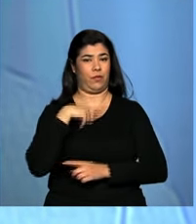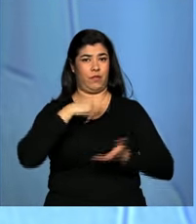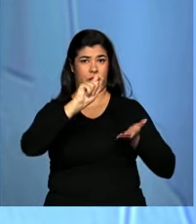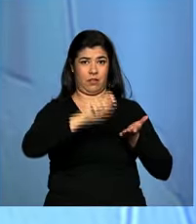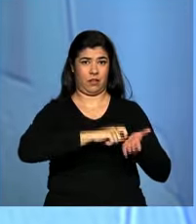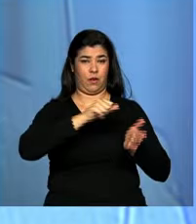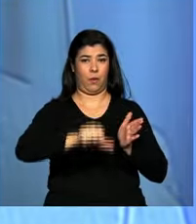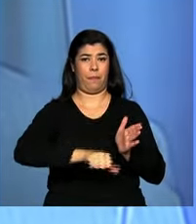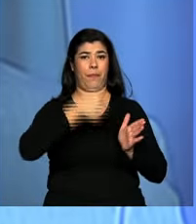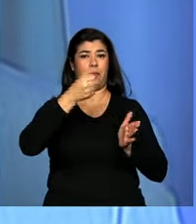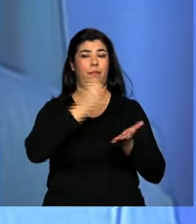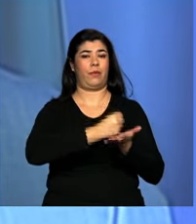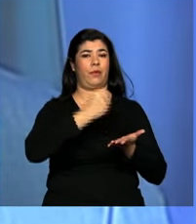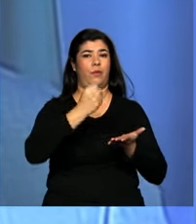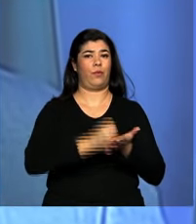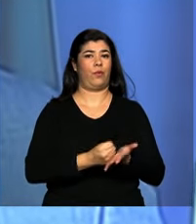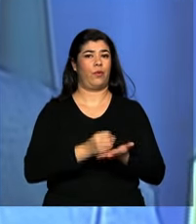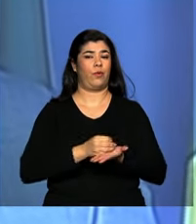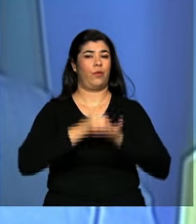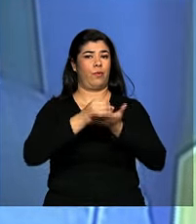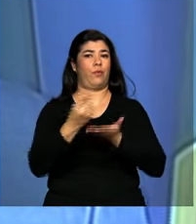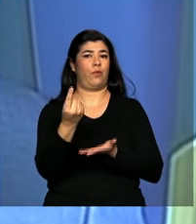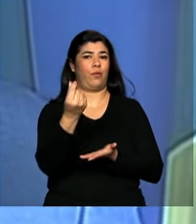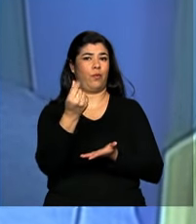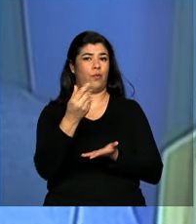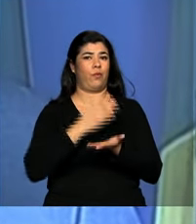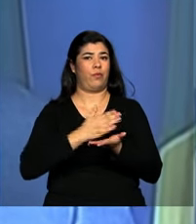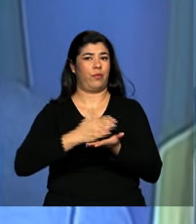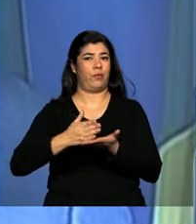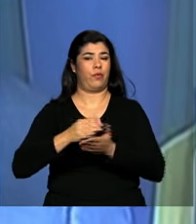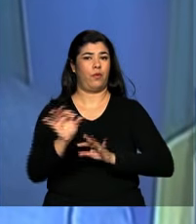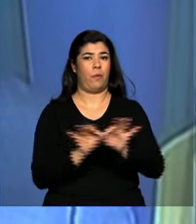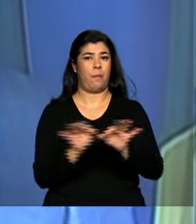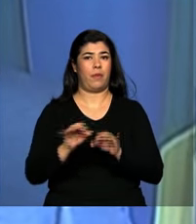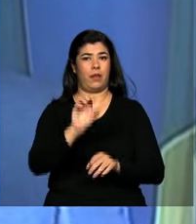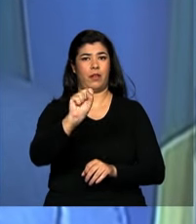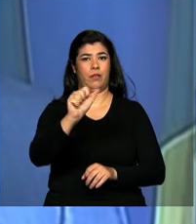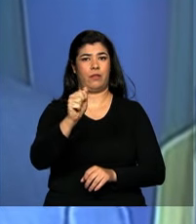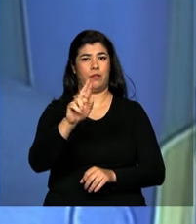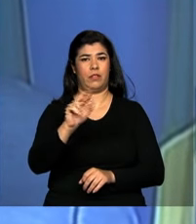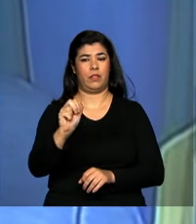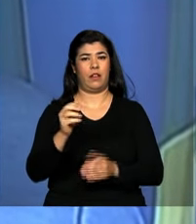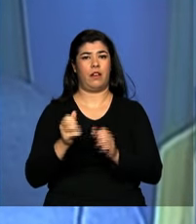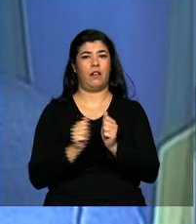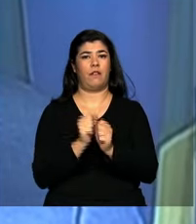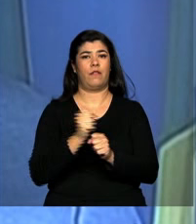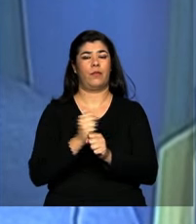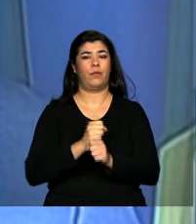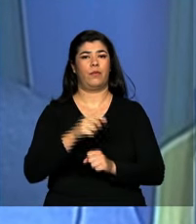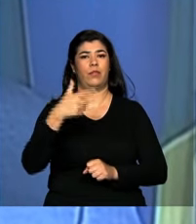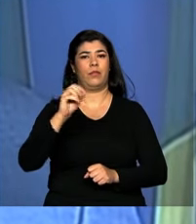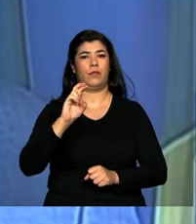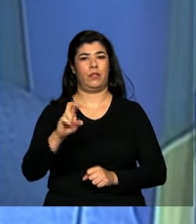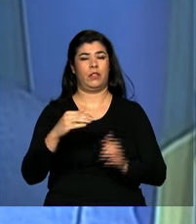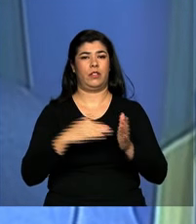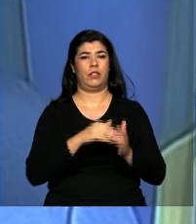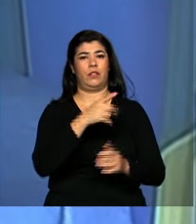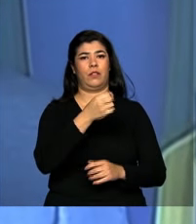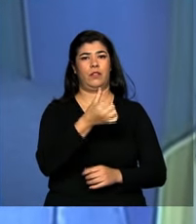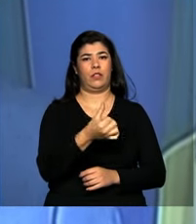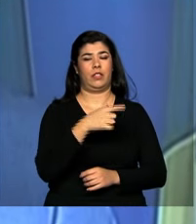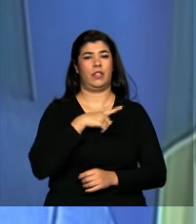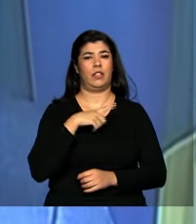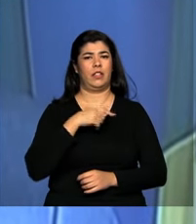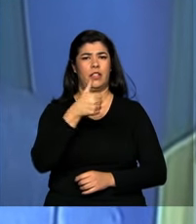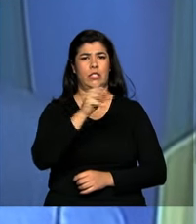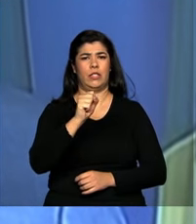agora o primeiro contrato de custeio do financiamento do Plano Safra 2015-2016. Hoje estão presentes aqui cerca de